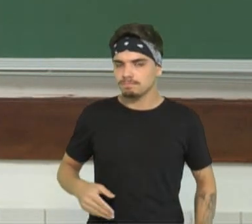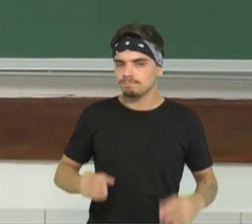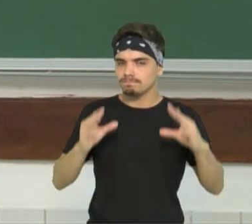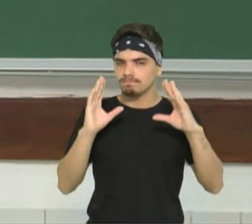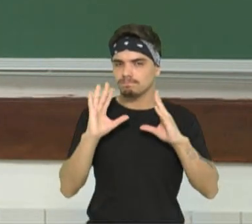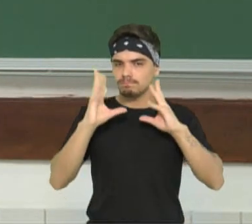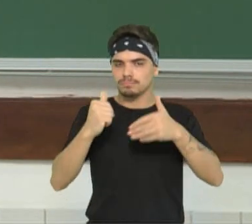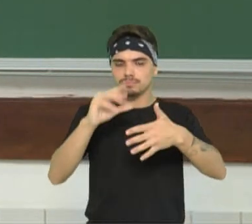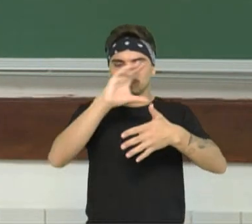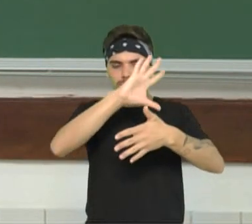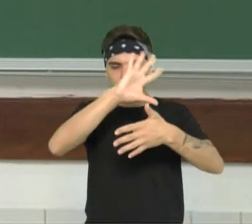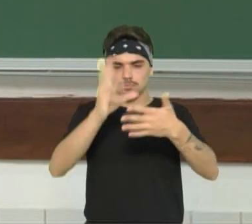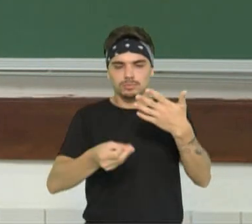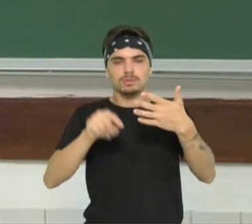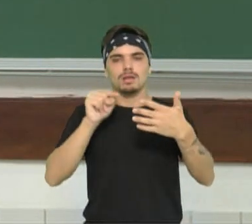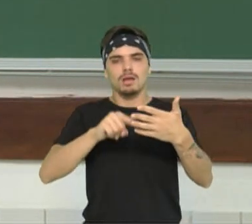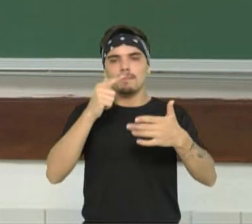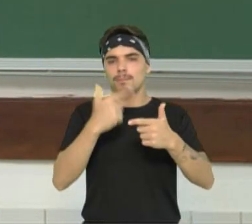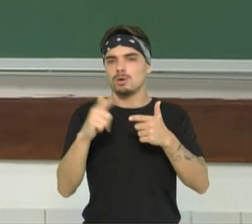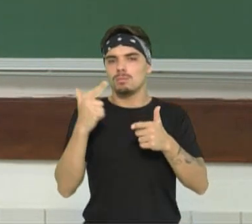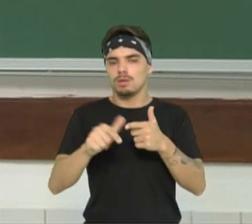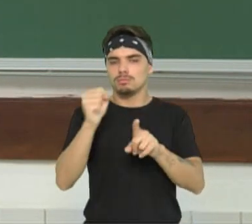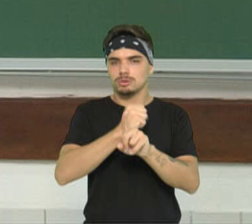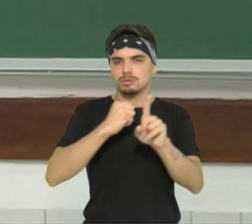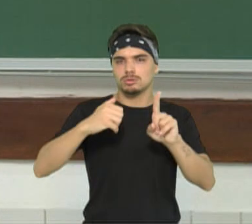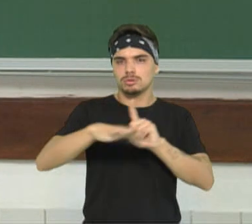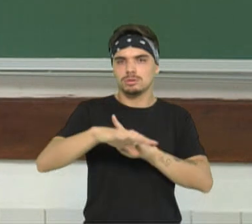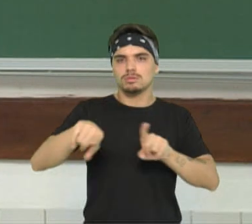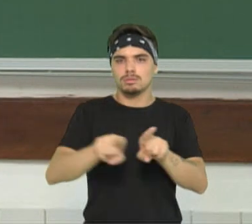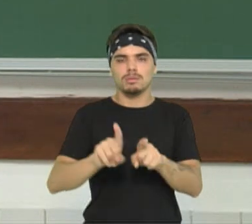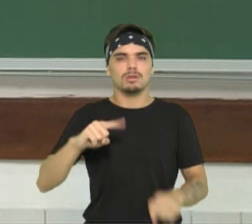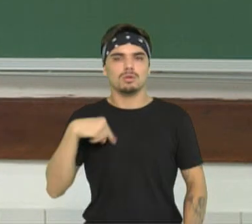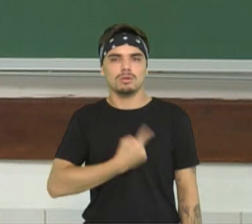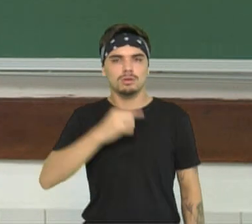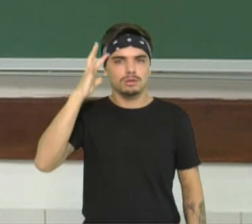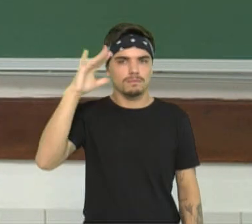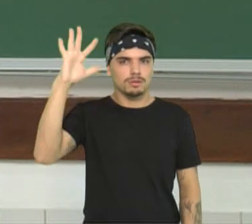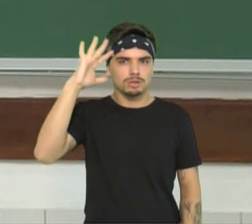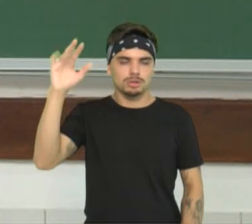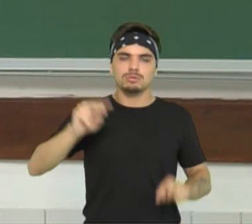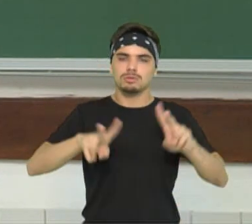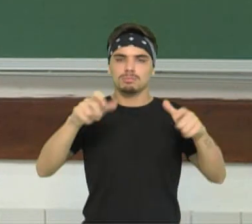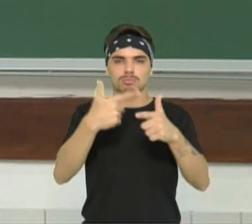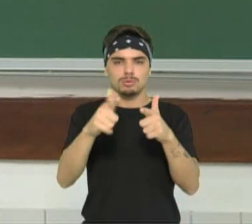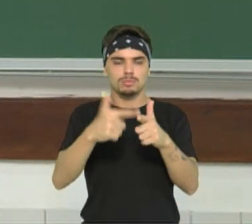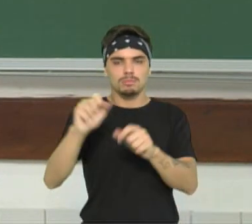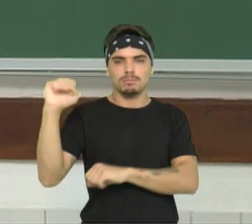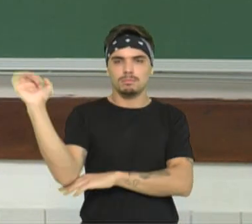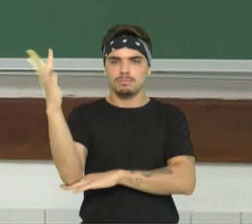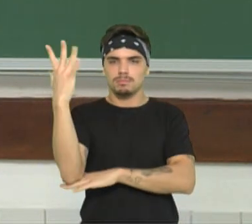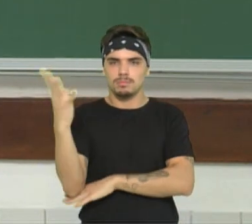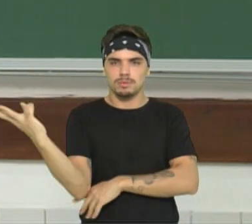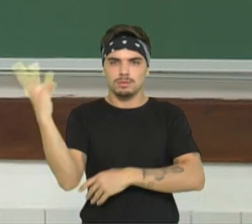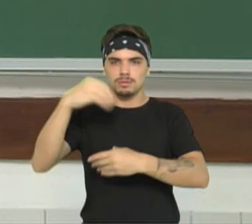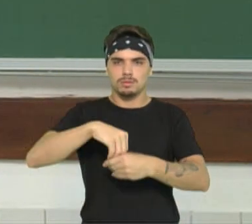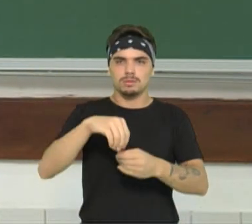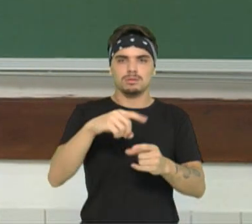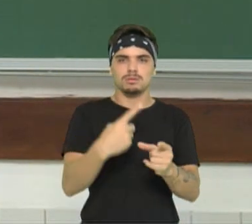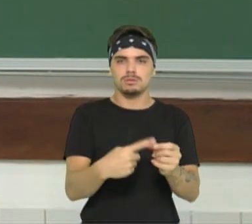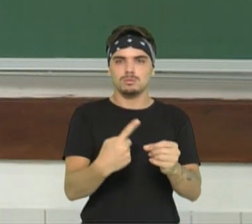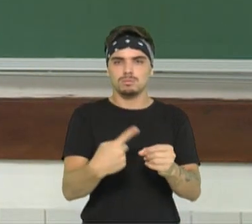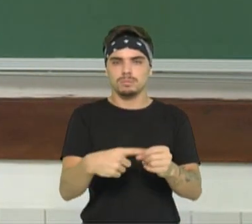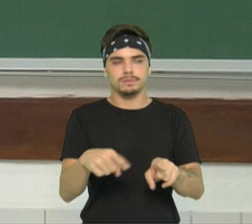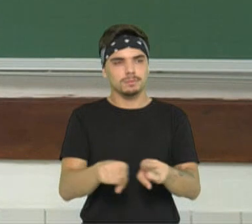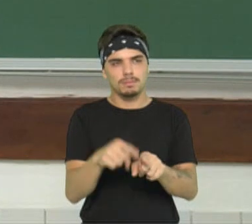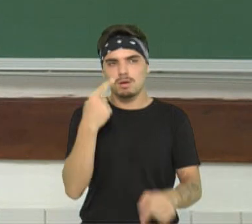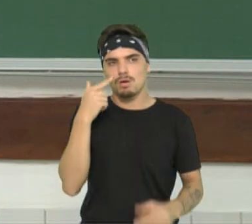são problemas sociais e também vamos refletir os problemas ambientais dos espaços urbanos. Então vamos